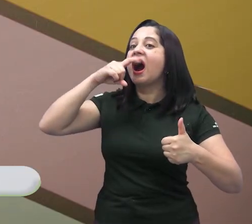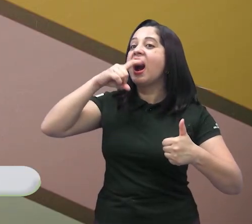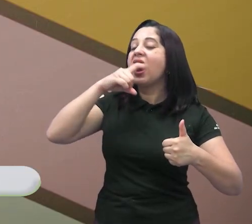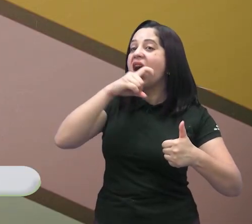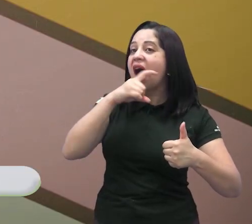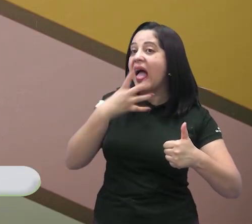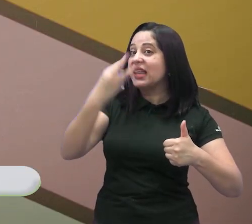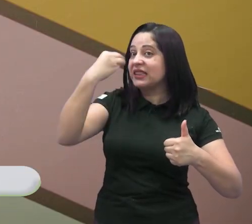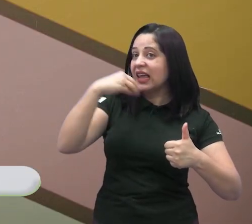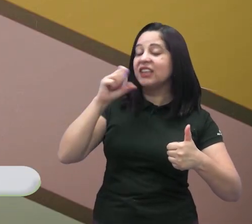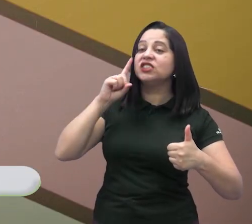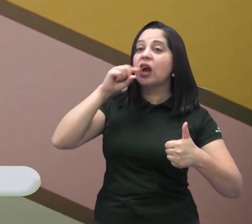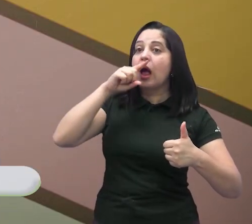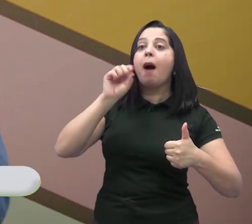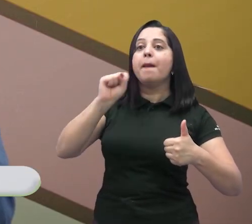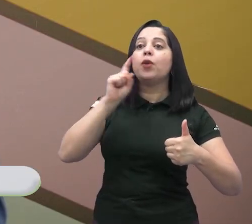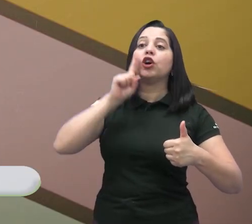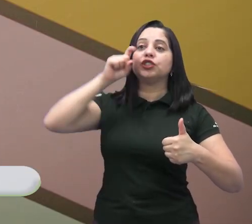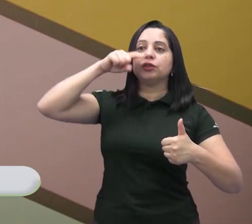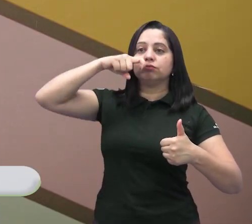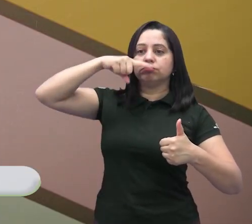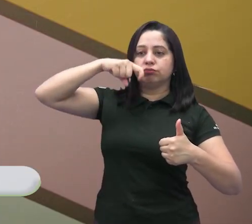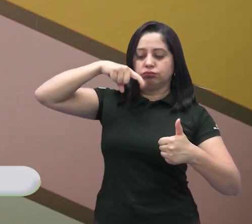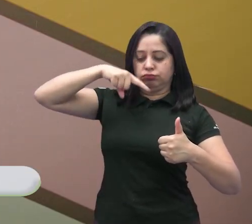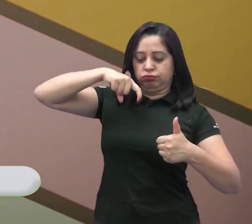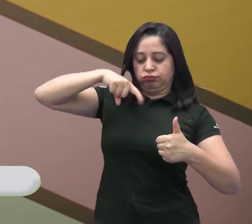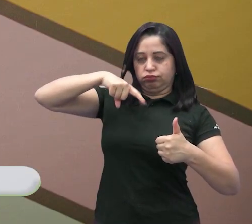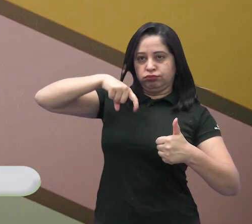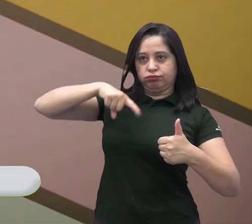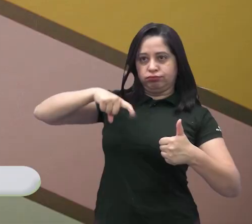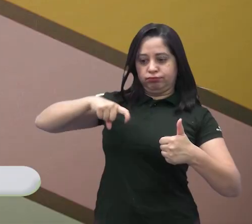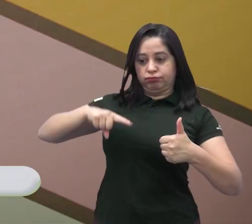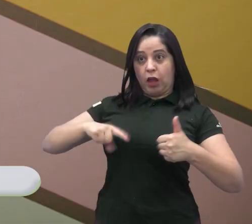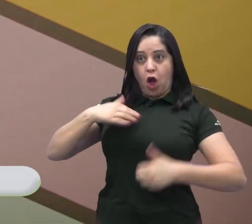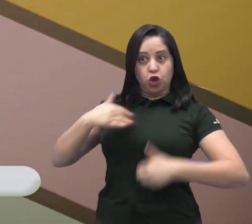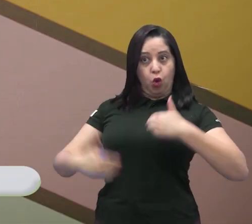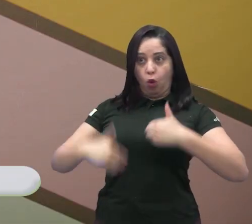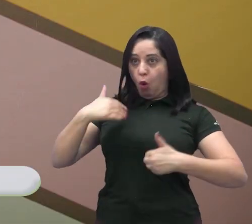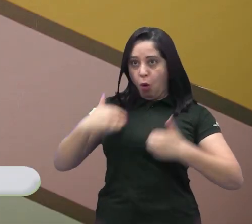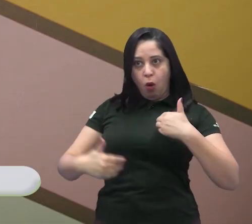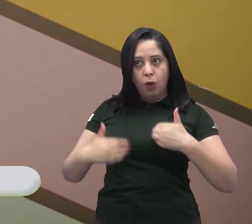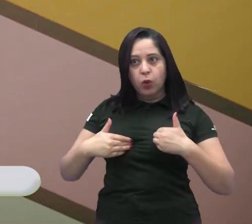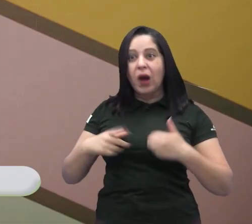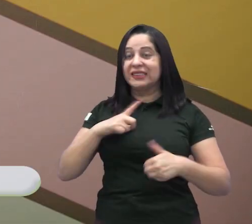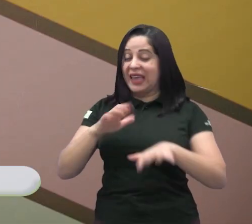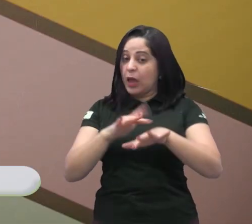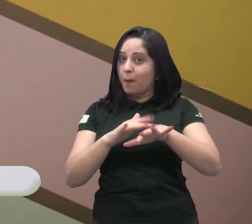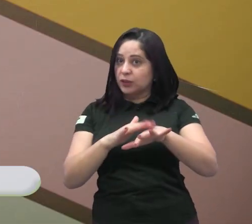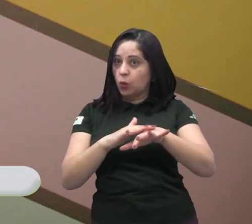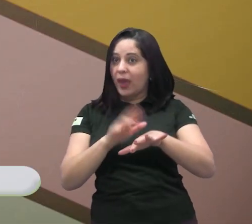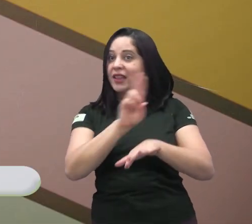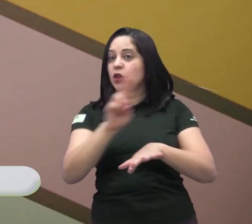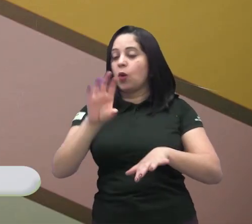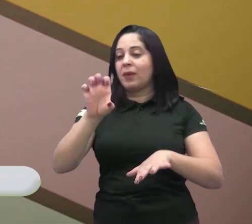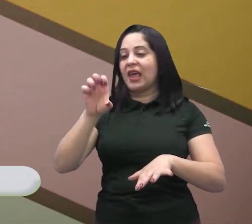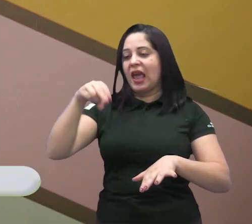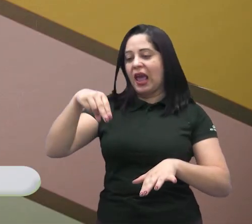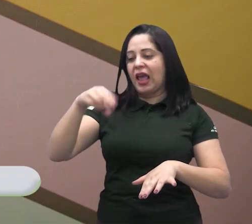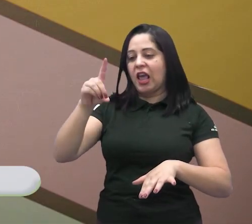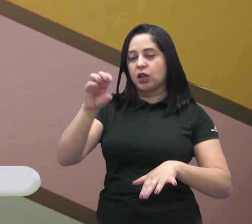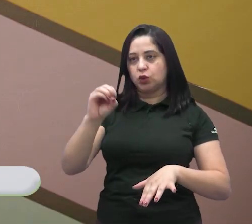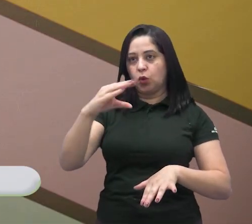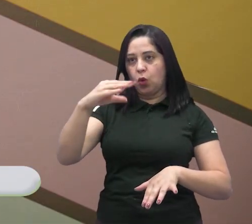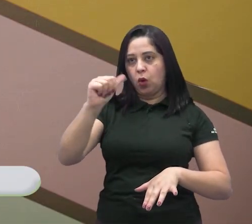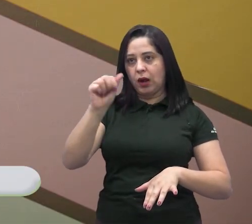nossa circulação, na nossa corrente sanguínea e andar pelo nosso corpo inteiro. Existe uma doença chamada endocardite bacteriana, para você ter